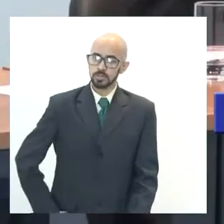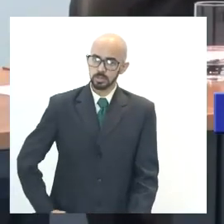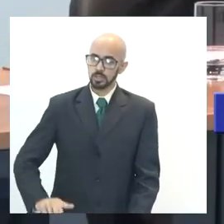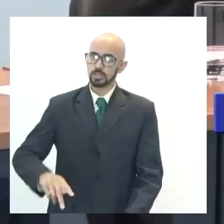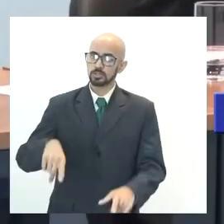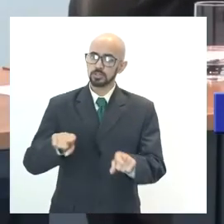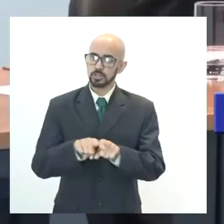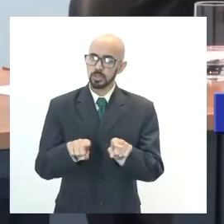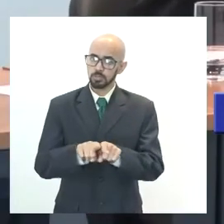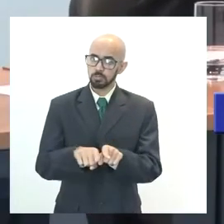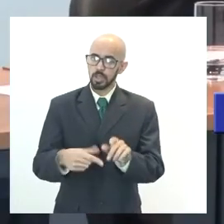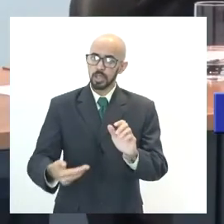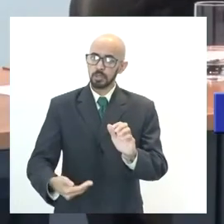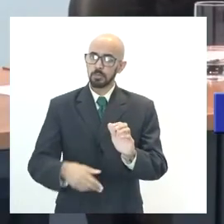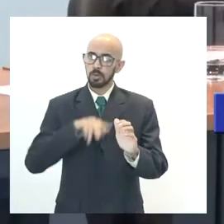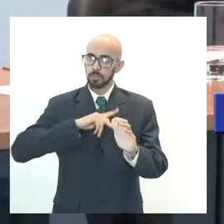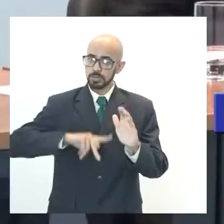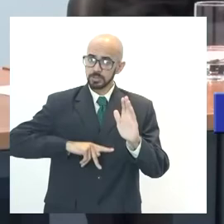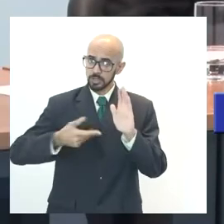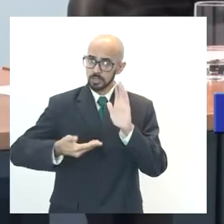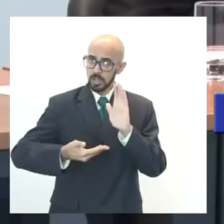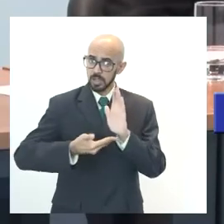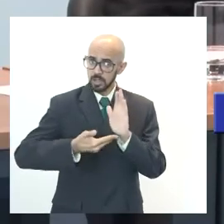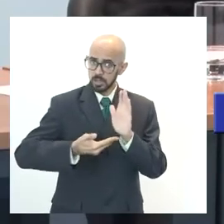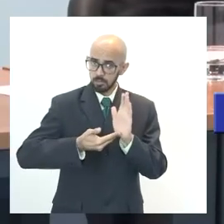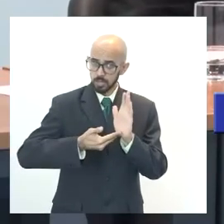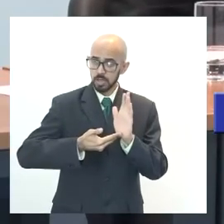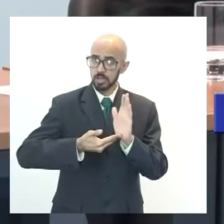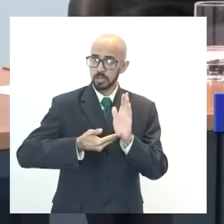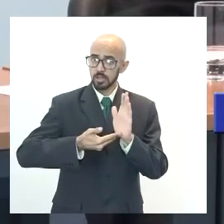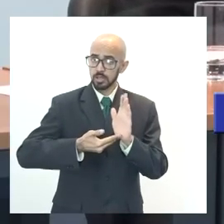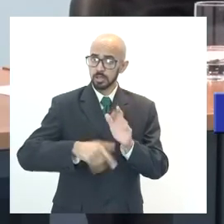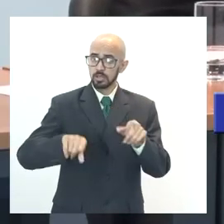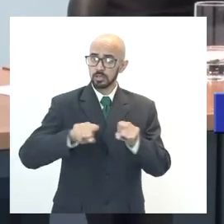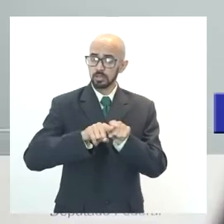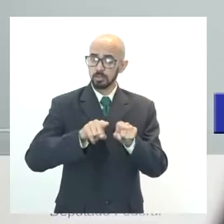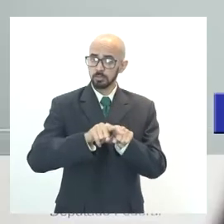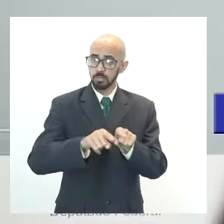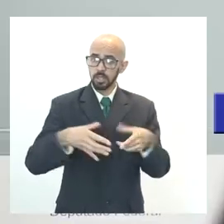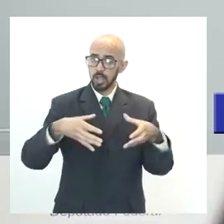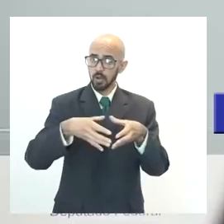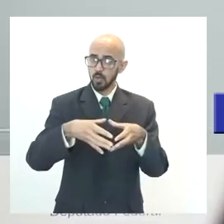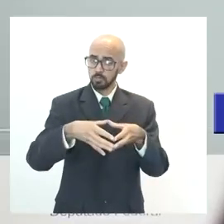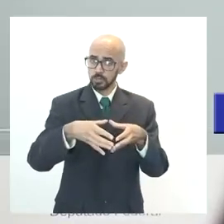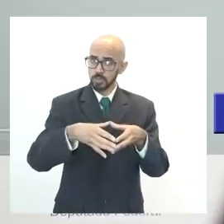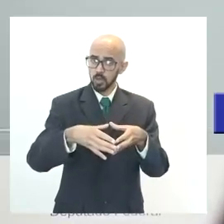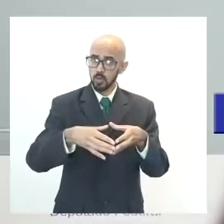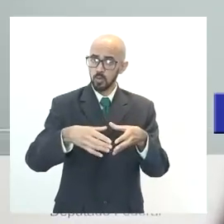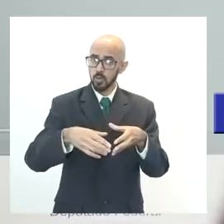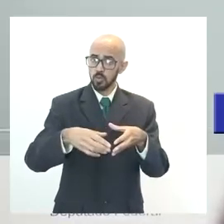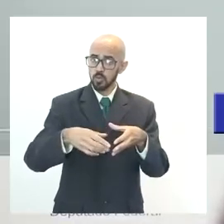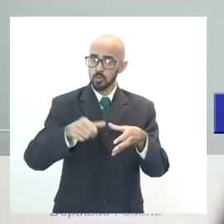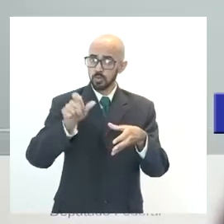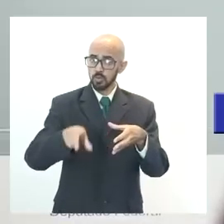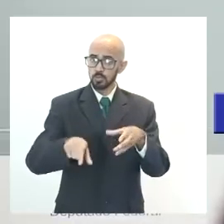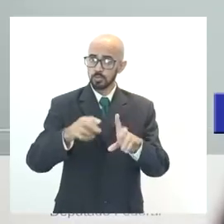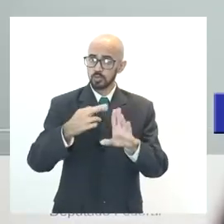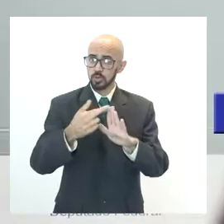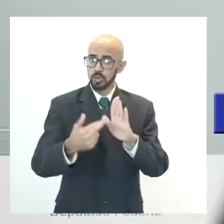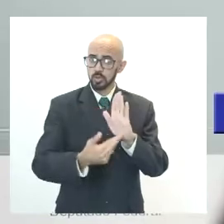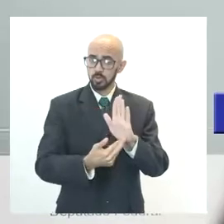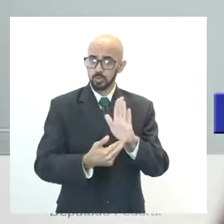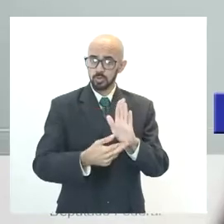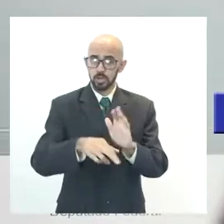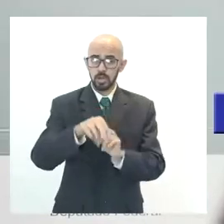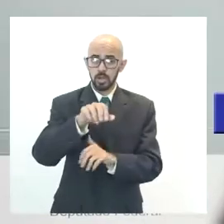pelo presidente da Câmara e pelo presidente da Comissão e o relator eu tenho Arthur